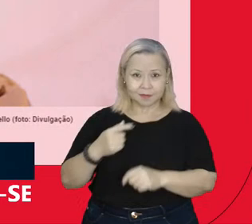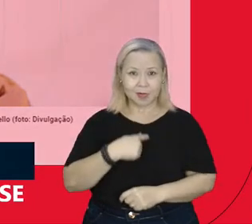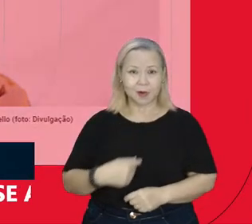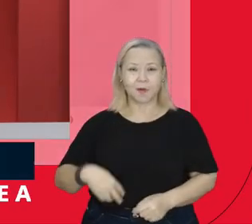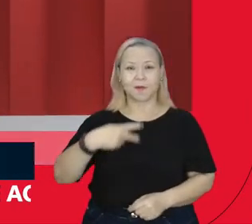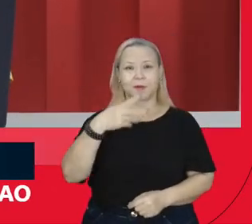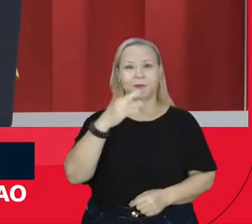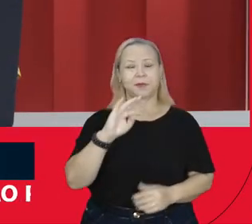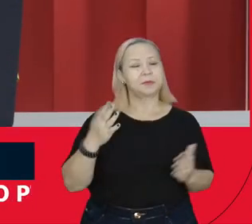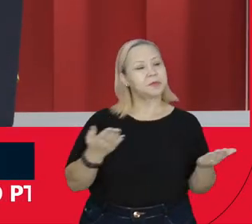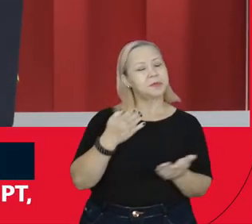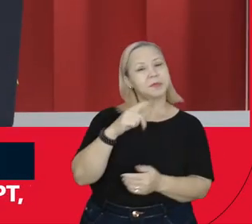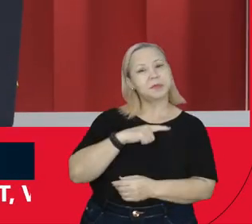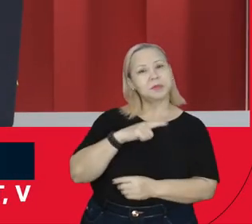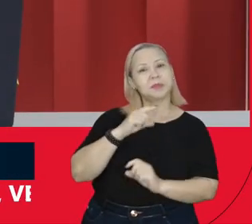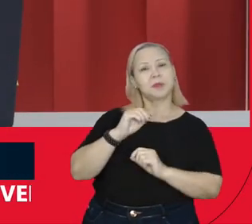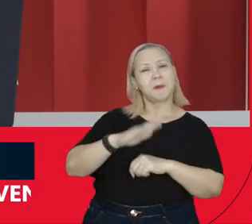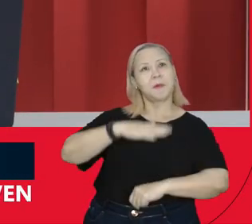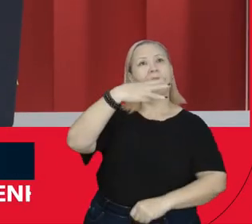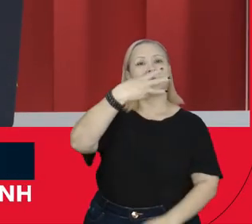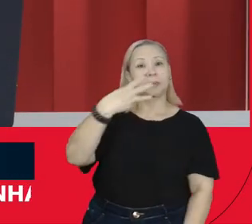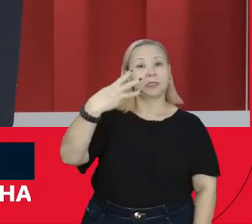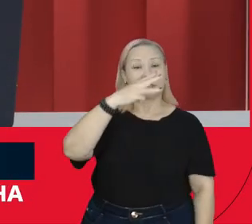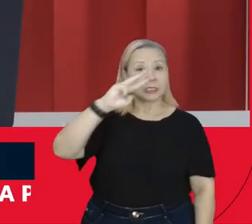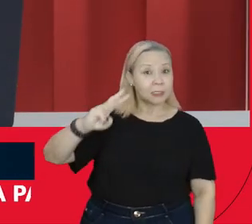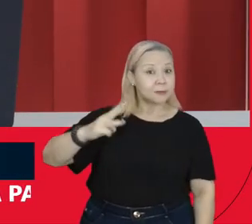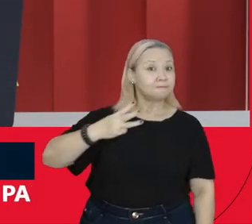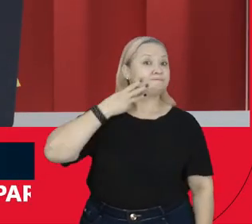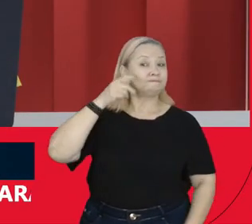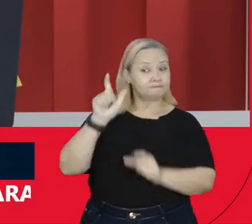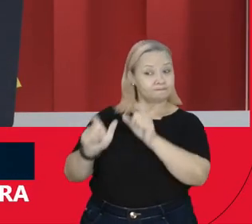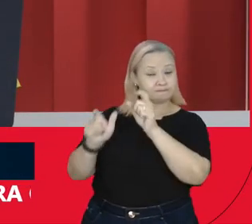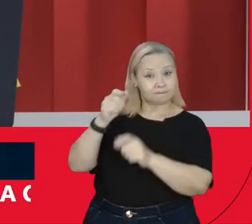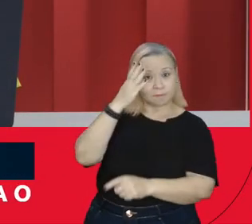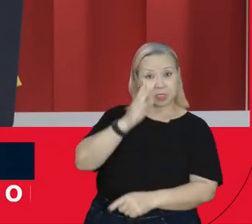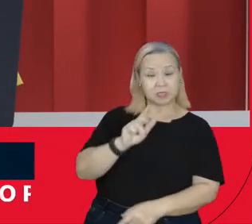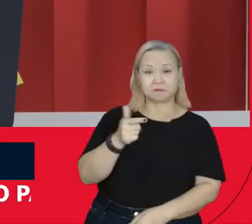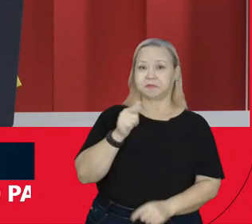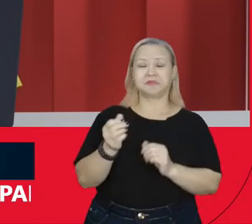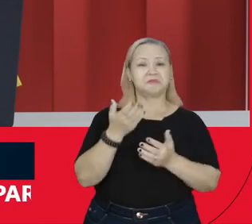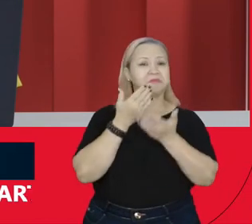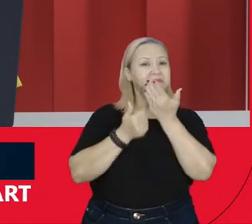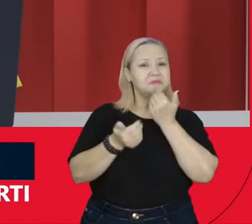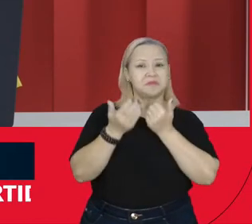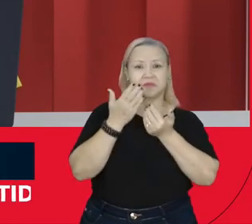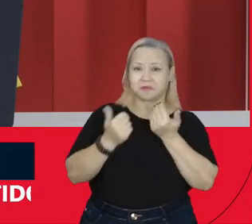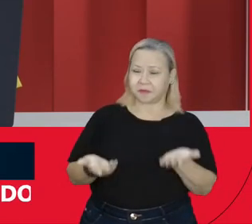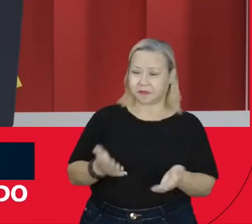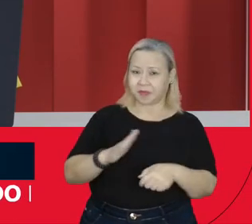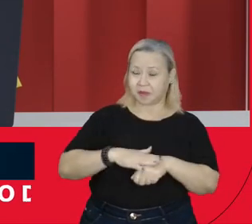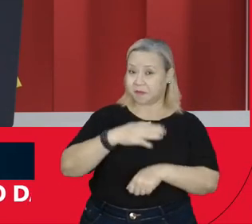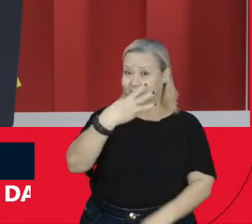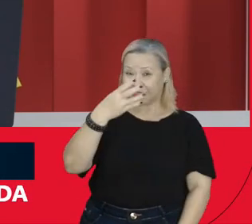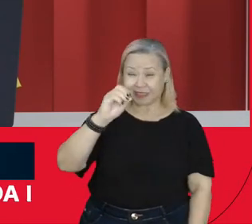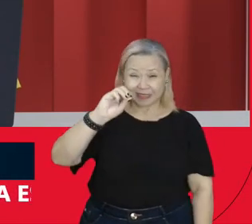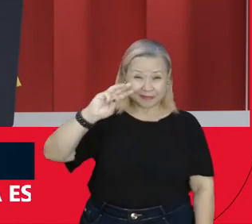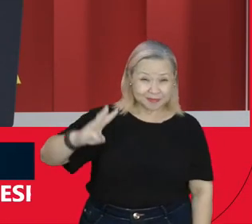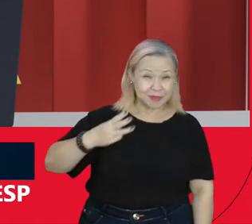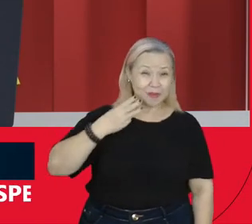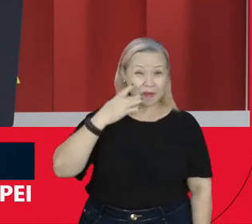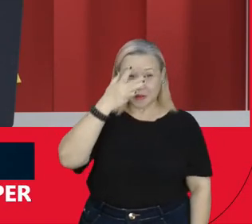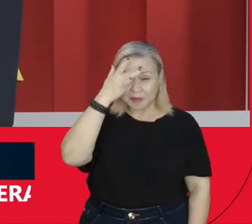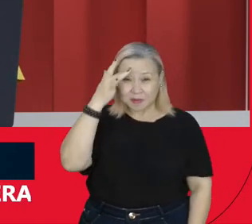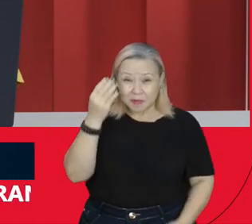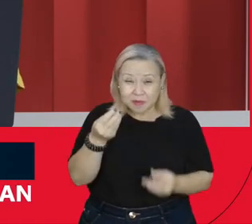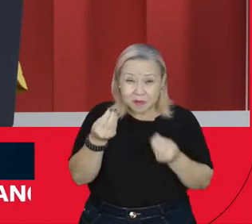PT. Hoje a gente tem mais de 33 milhões de brasileiros que não têm o que comer e mais de 30 milhões de pessoas que não se alimentam